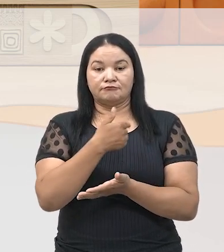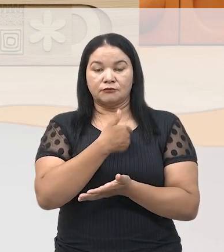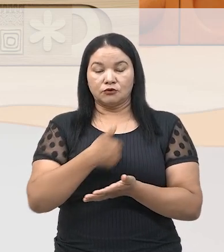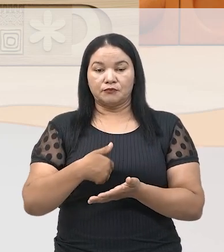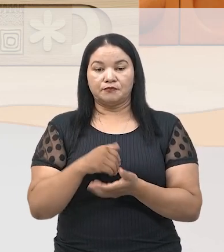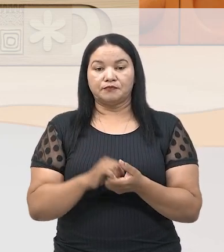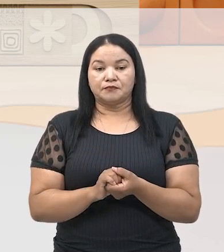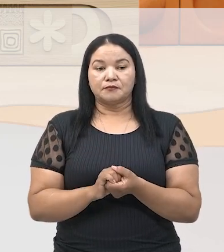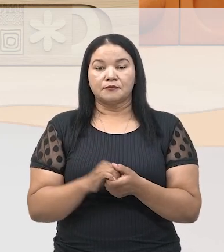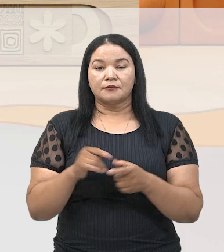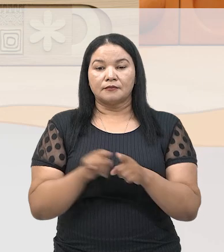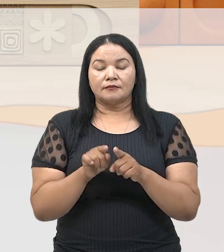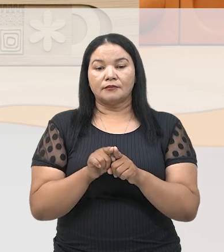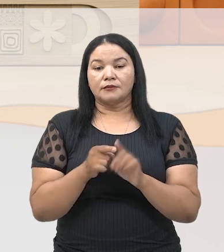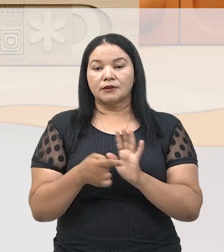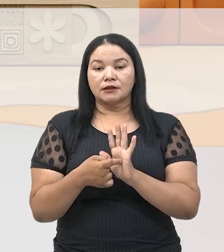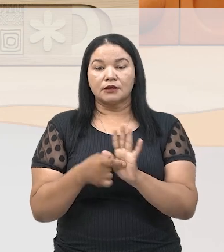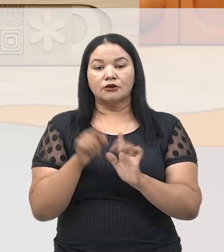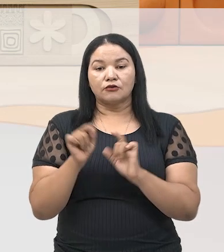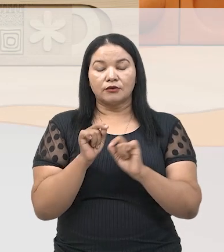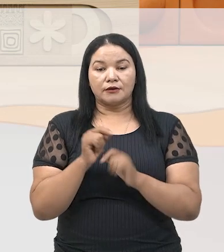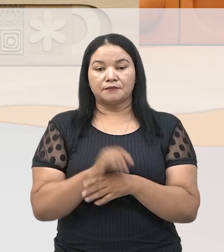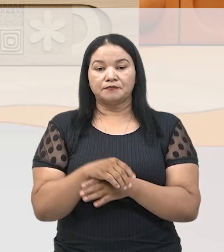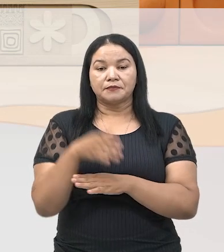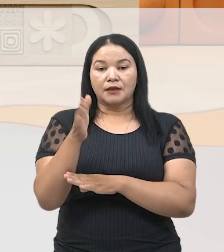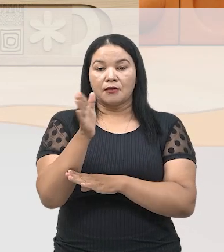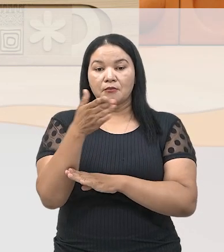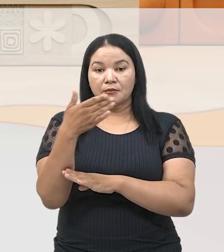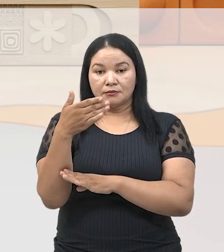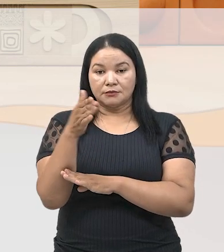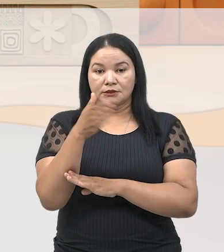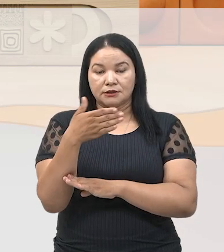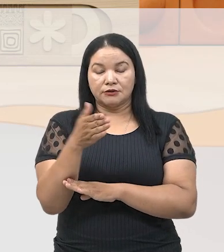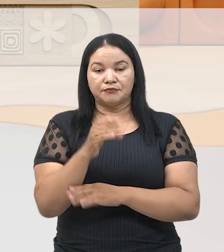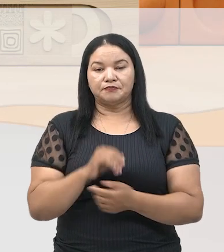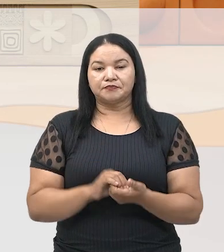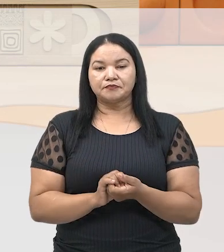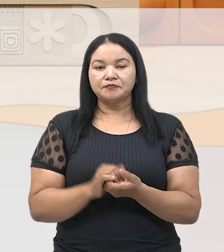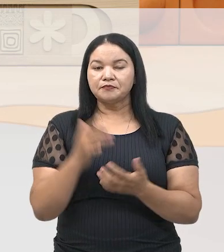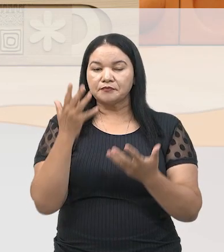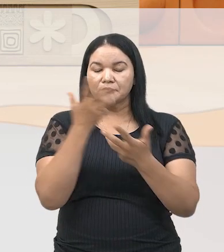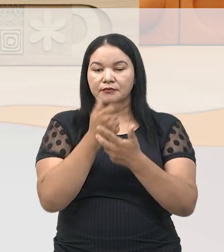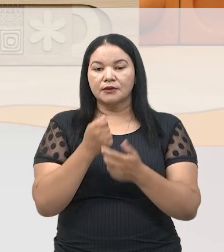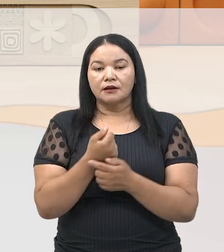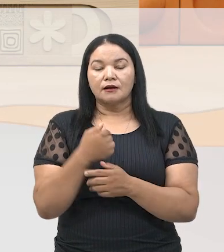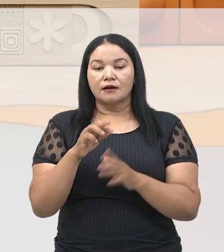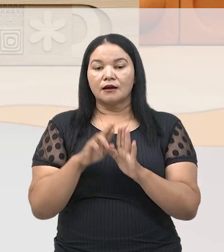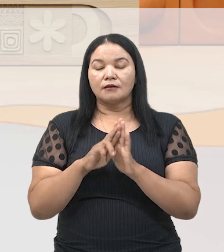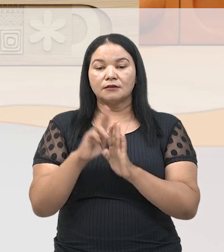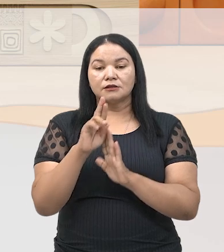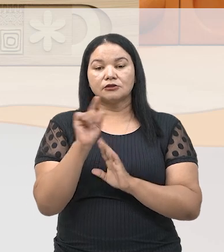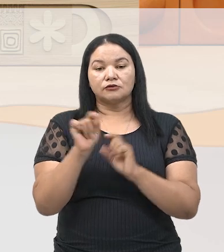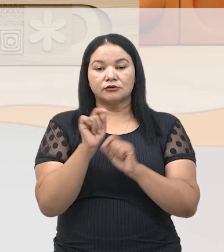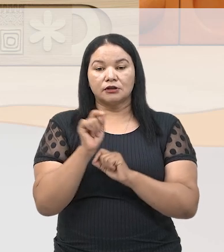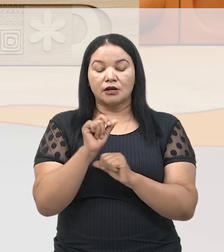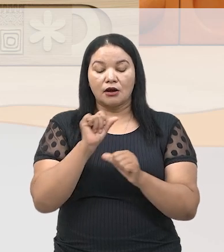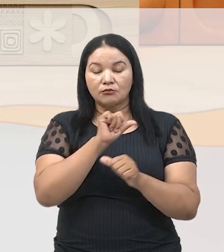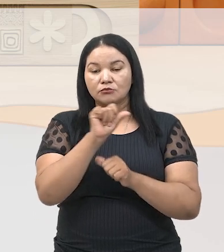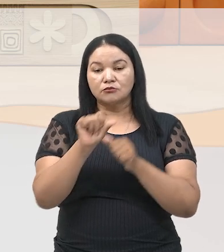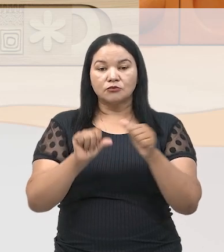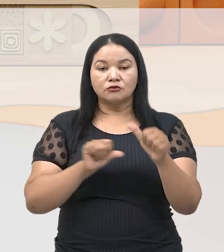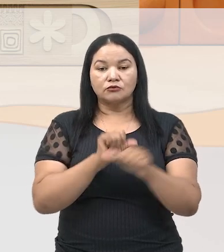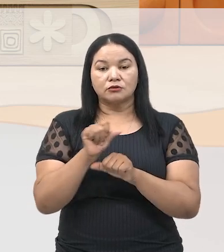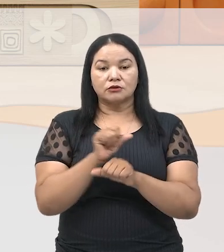ainda nós temos aqui a nossa linda bandeira, né? E esta bandeira representa justamente a mudança